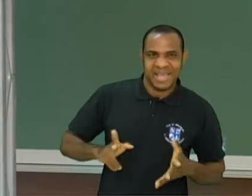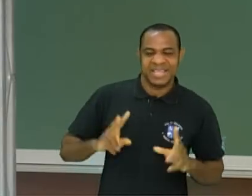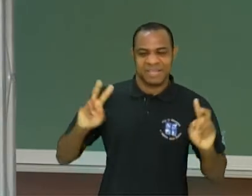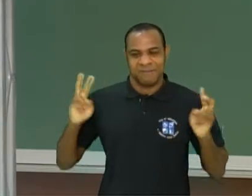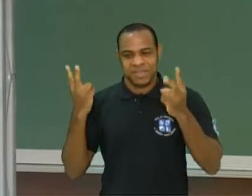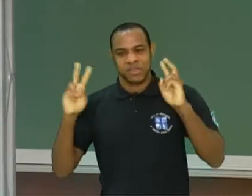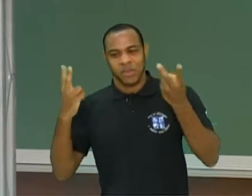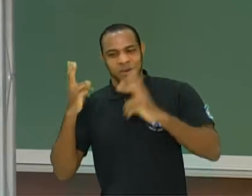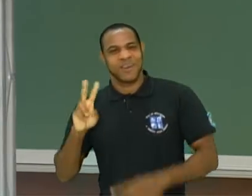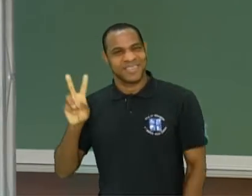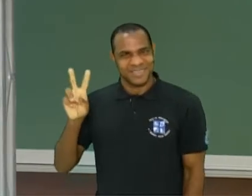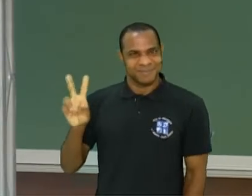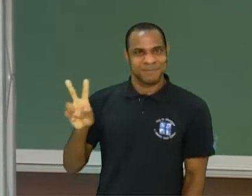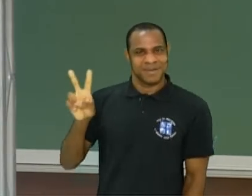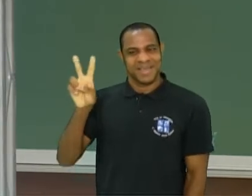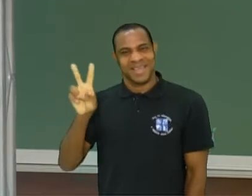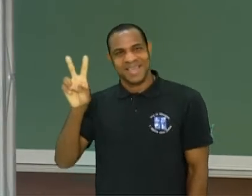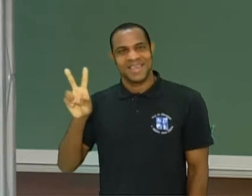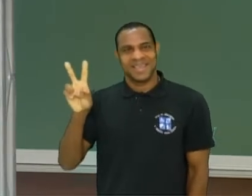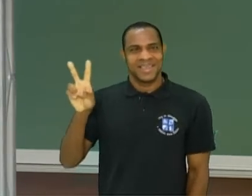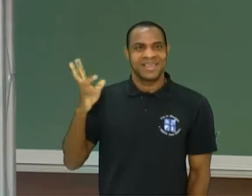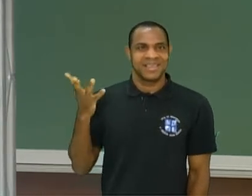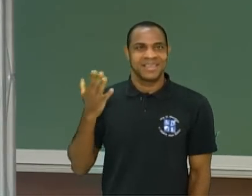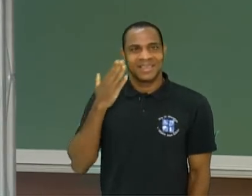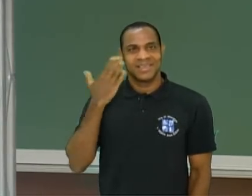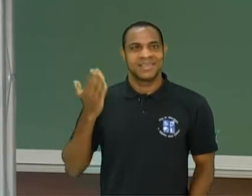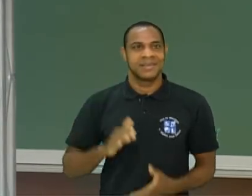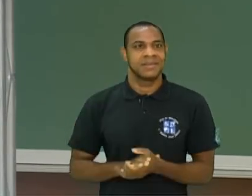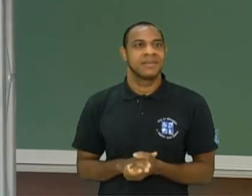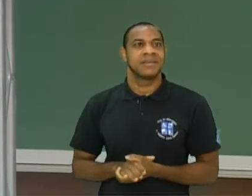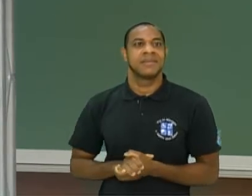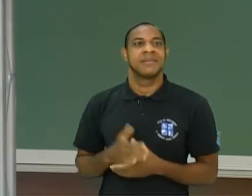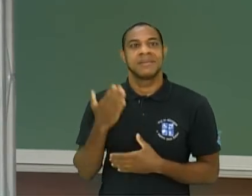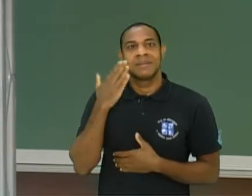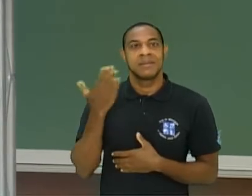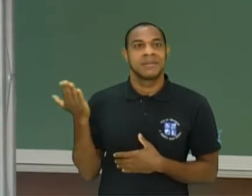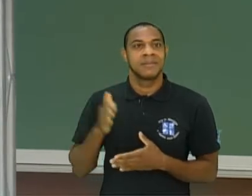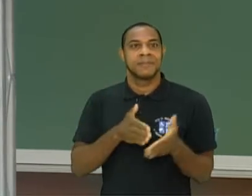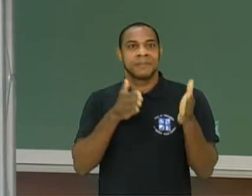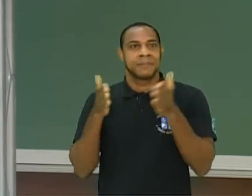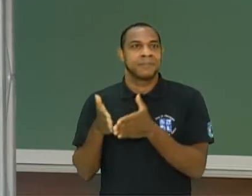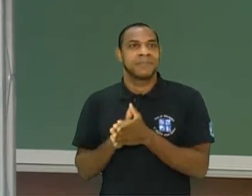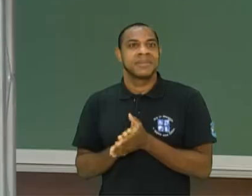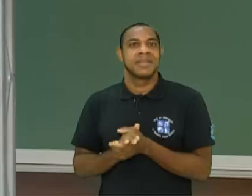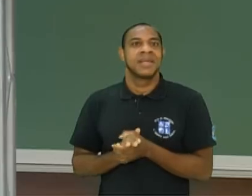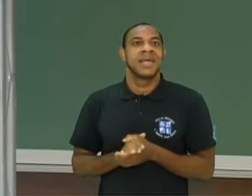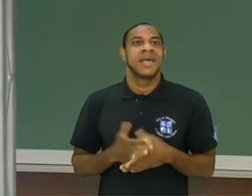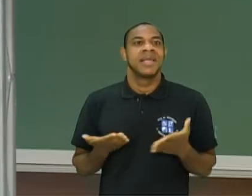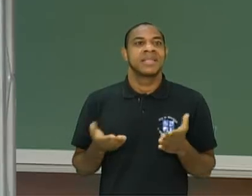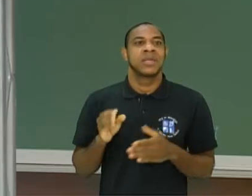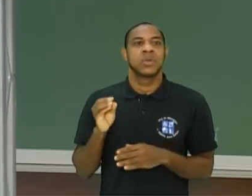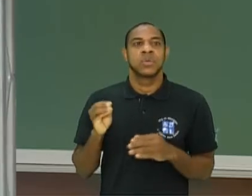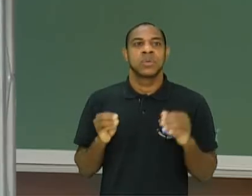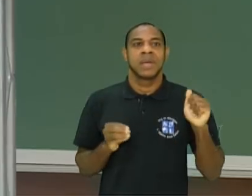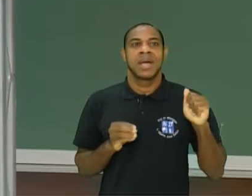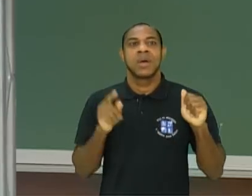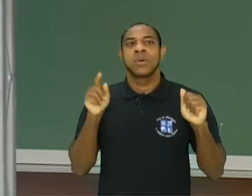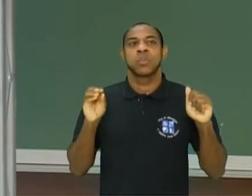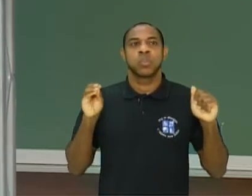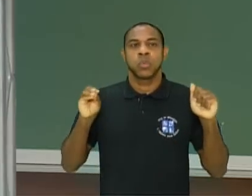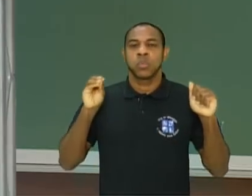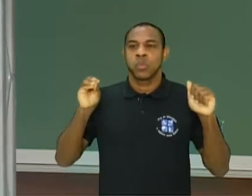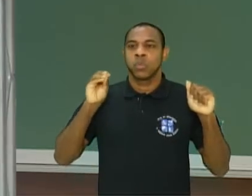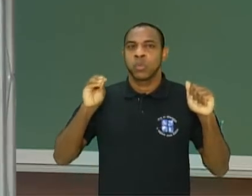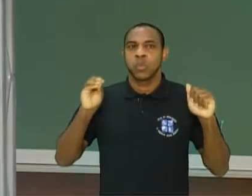a kiss, que é quando a gente faz esse sinal com os nossos lábios, nós estamos jogando um beijinho para a pessoa, né? Estamos dando um beijo. Às vezes a